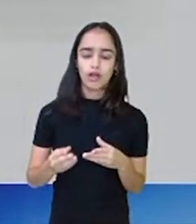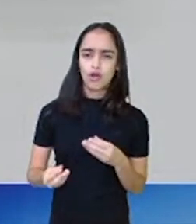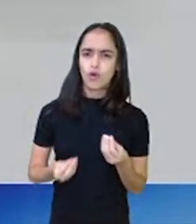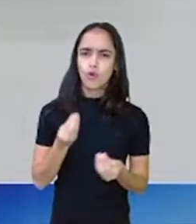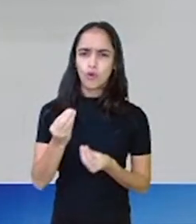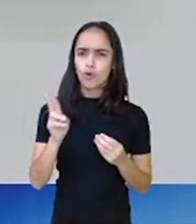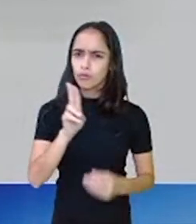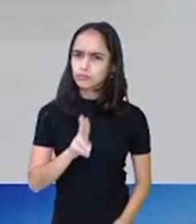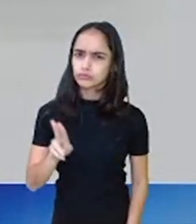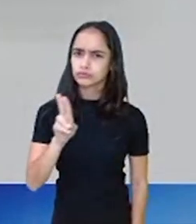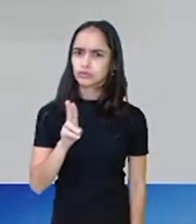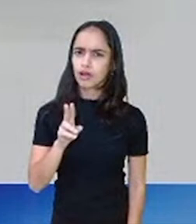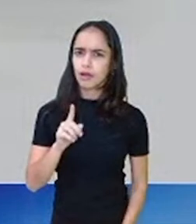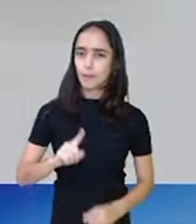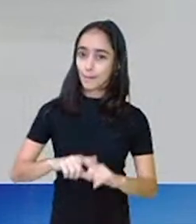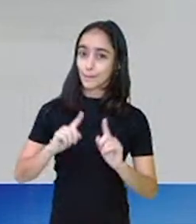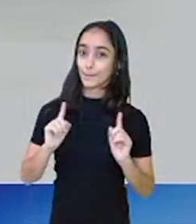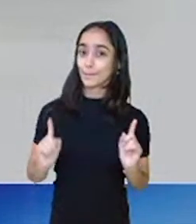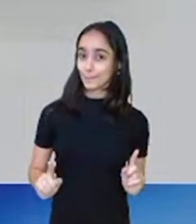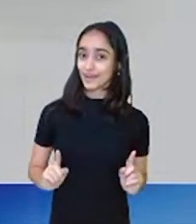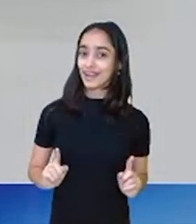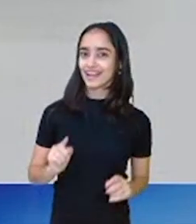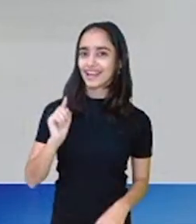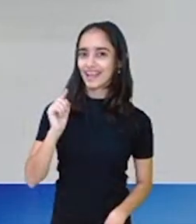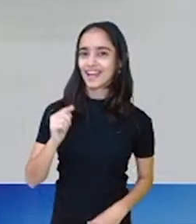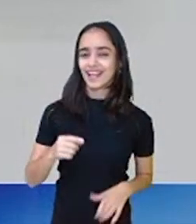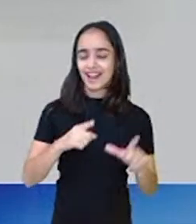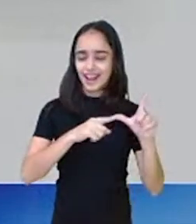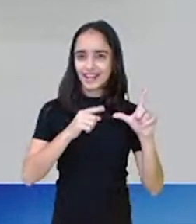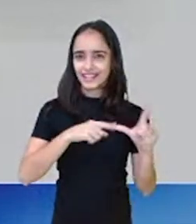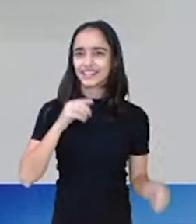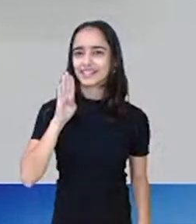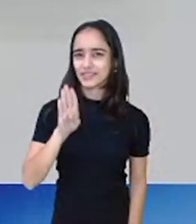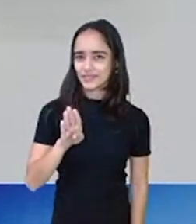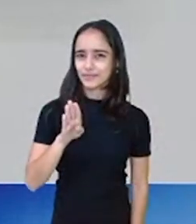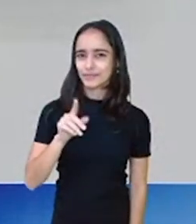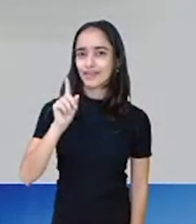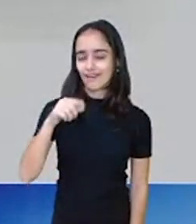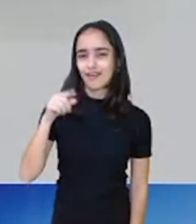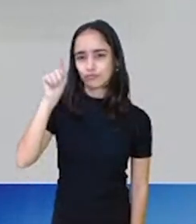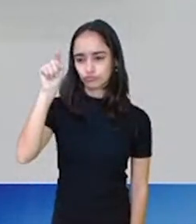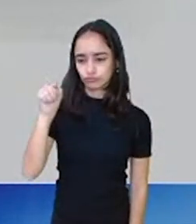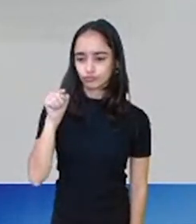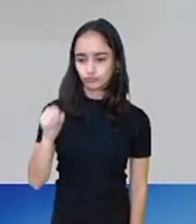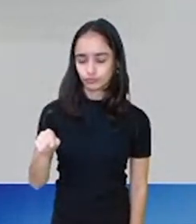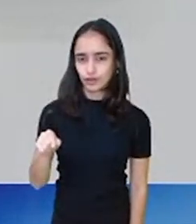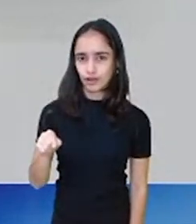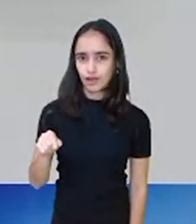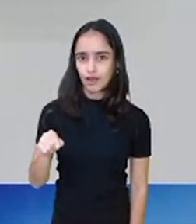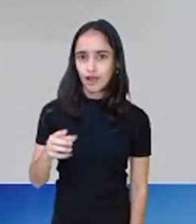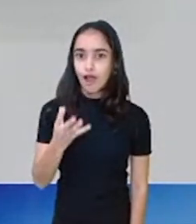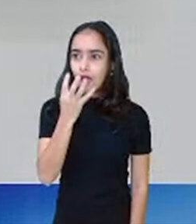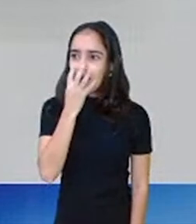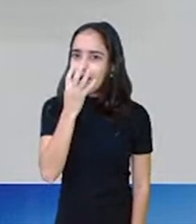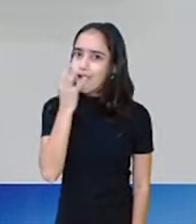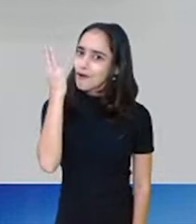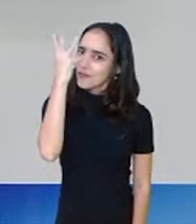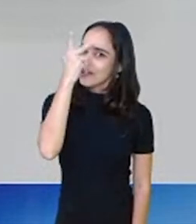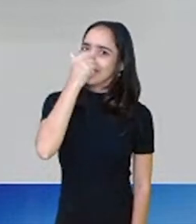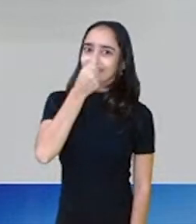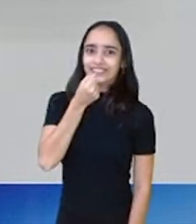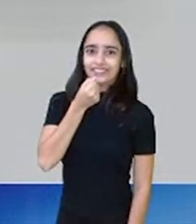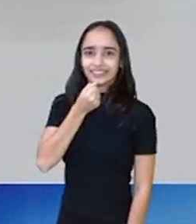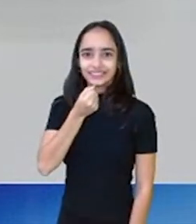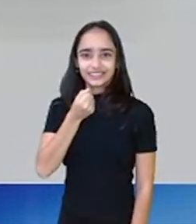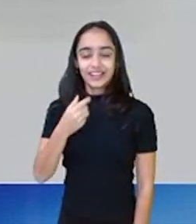é uma afirmação. Que cachorro bonito. Posso estar surpresa com a beleza aí do cachorro. E